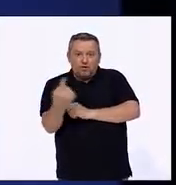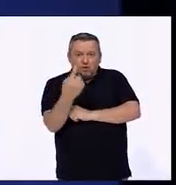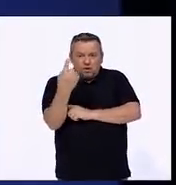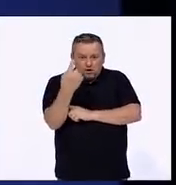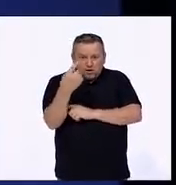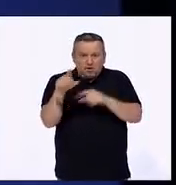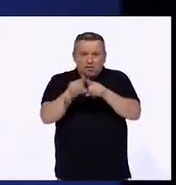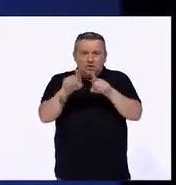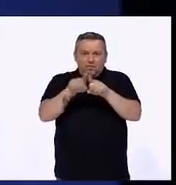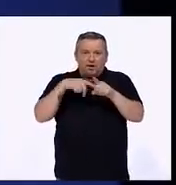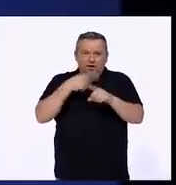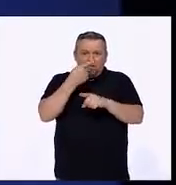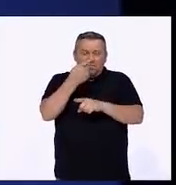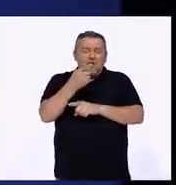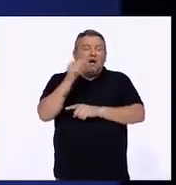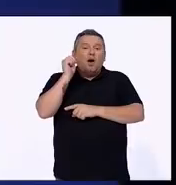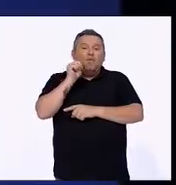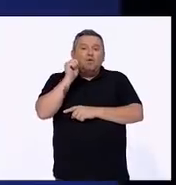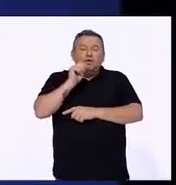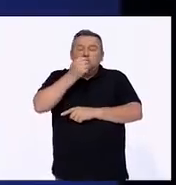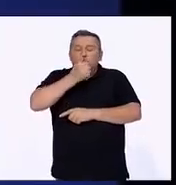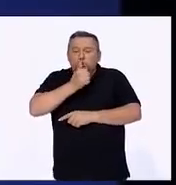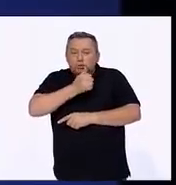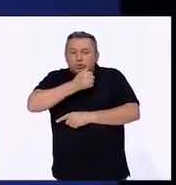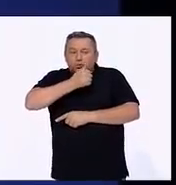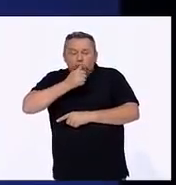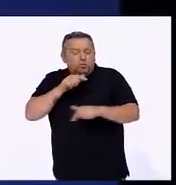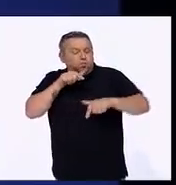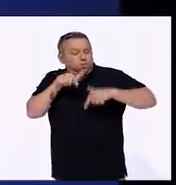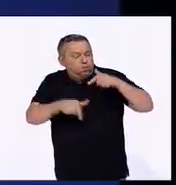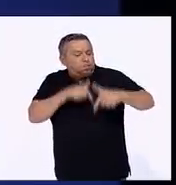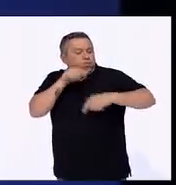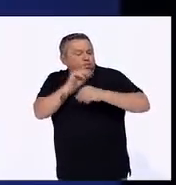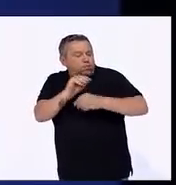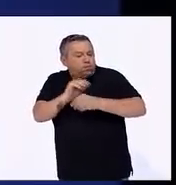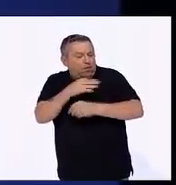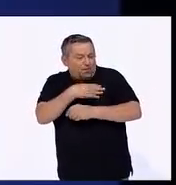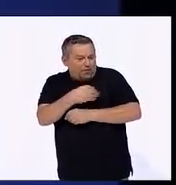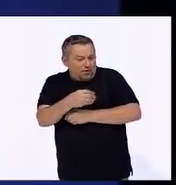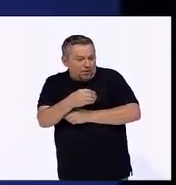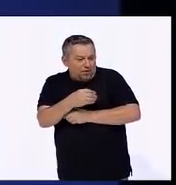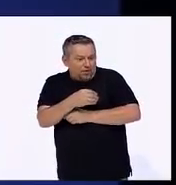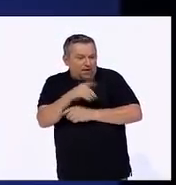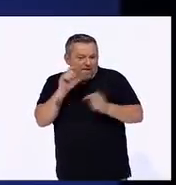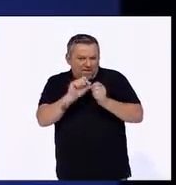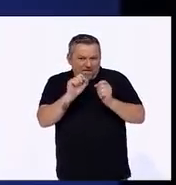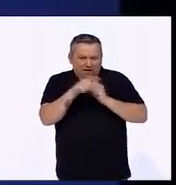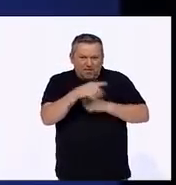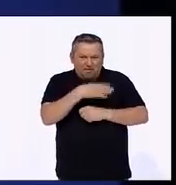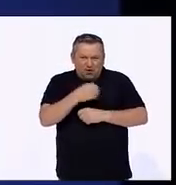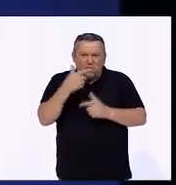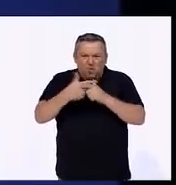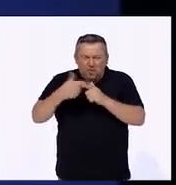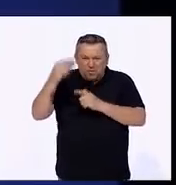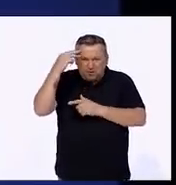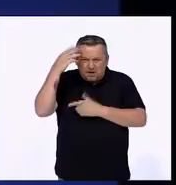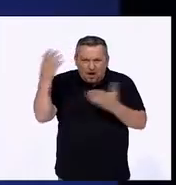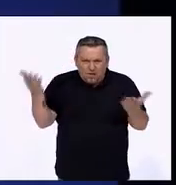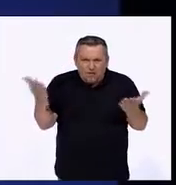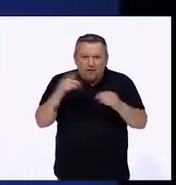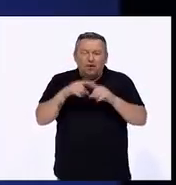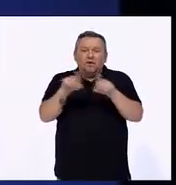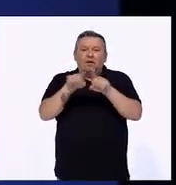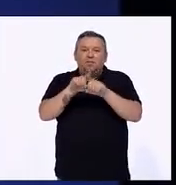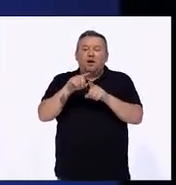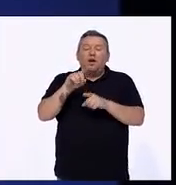que uma mulher que faz o sacrifício de criar um filho sozinha cria um desajustado? Existe como uma avó que ajuda